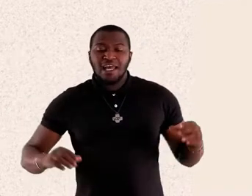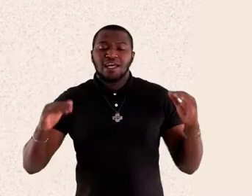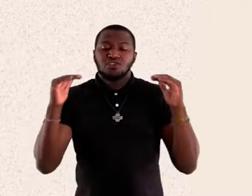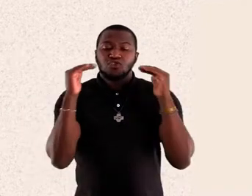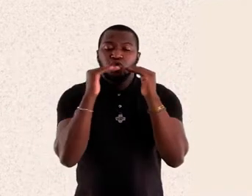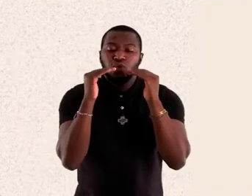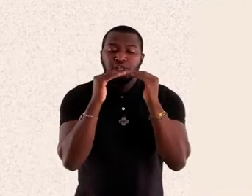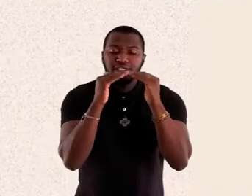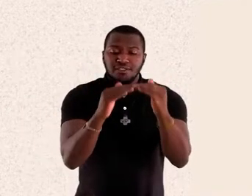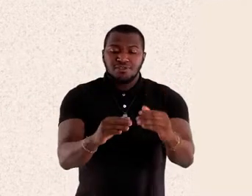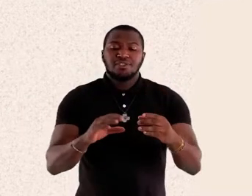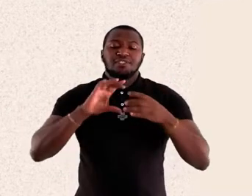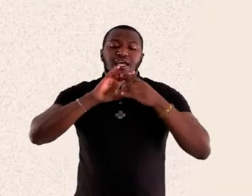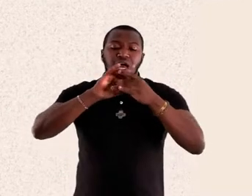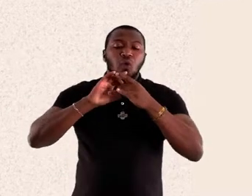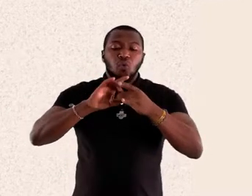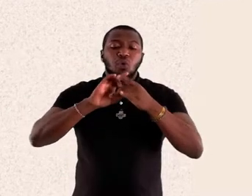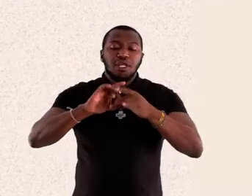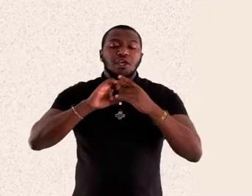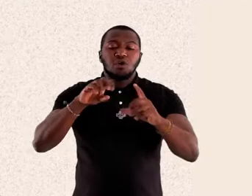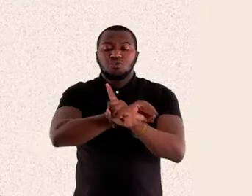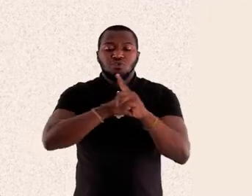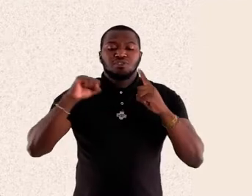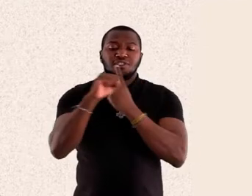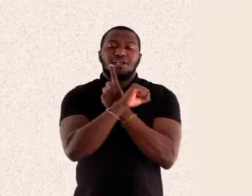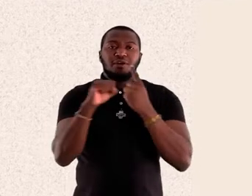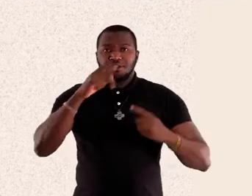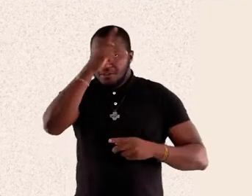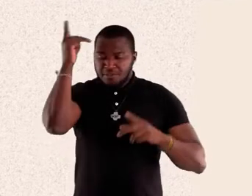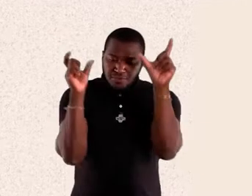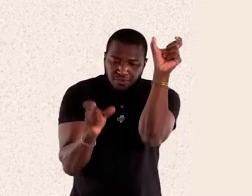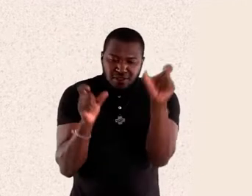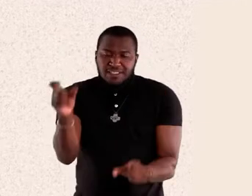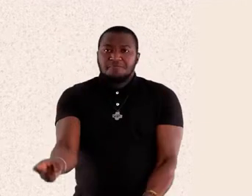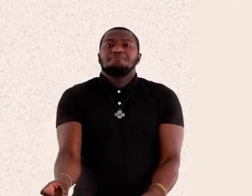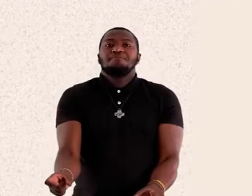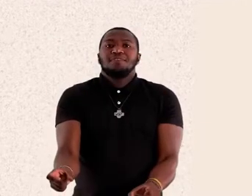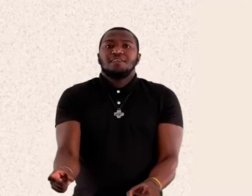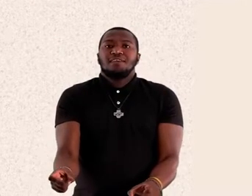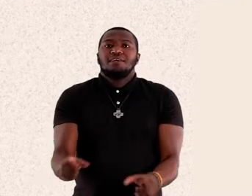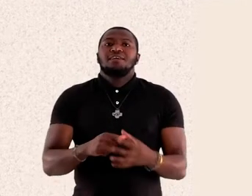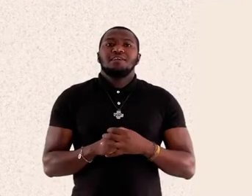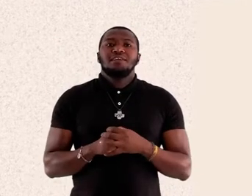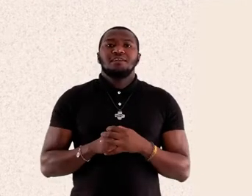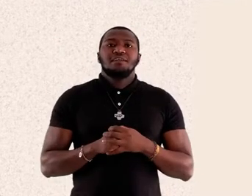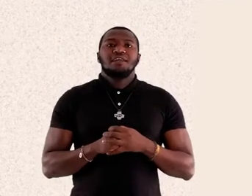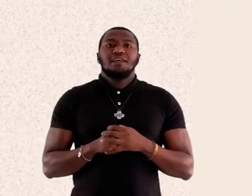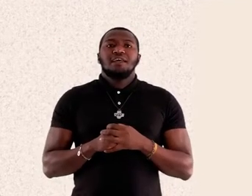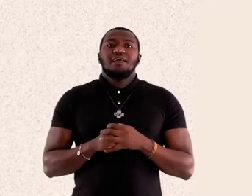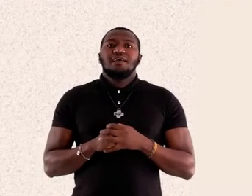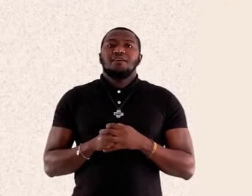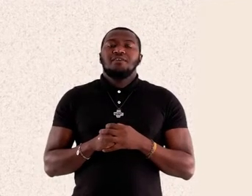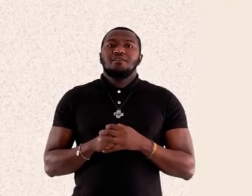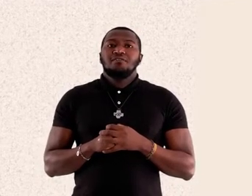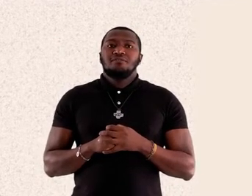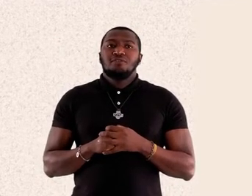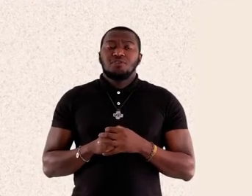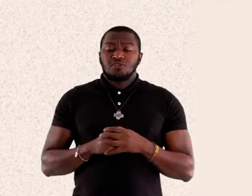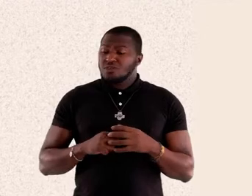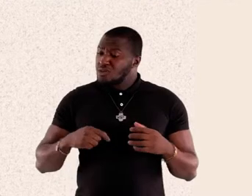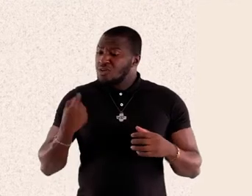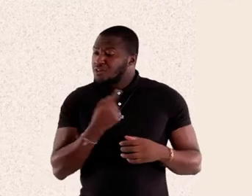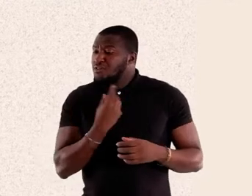e aí a gente vem para um contexto né que nós estamos saindo mas ainda é uma realidade em um contexto de